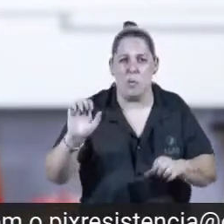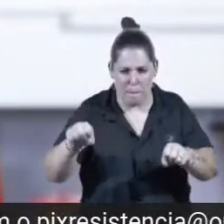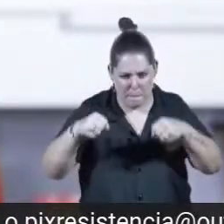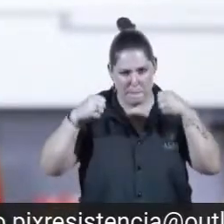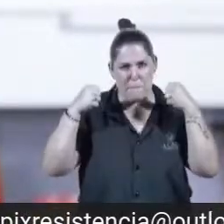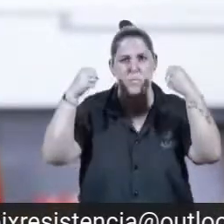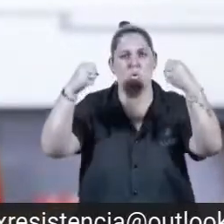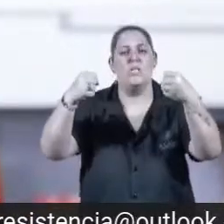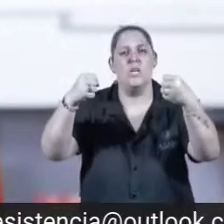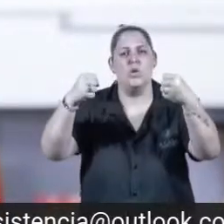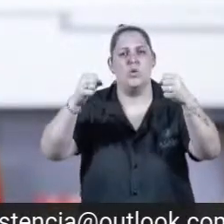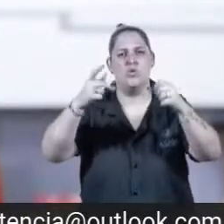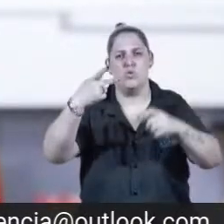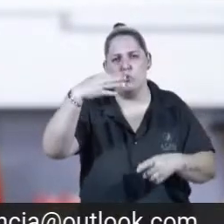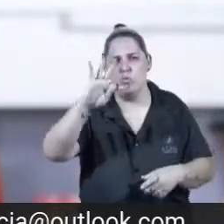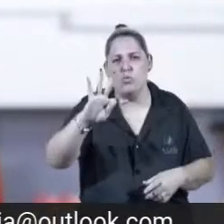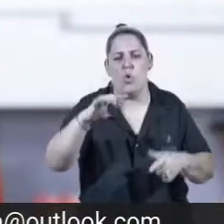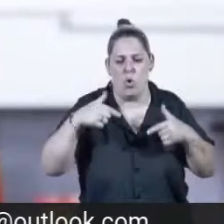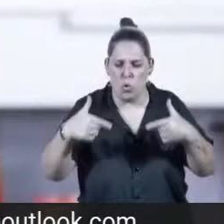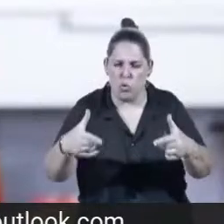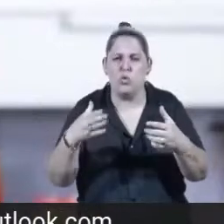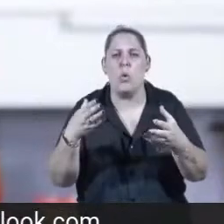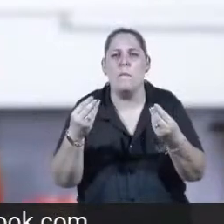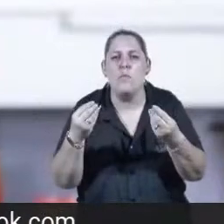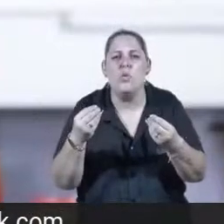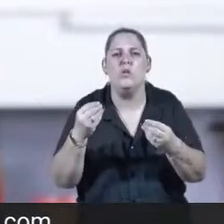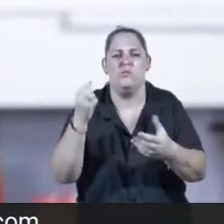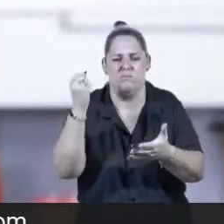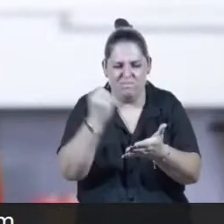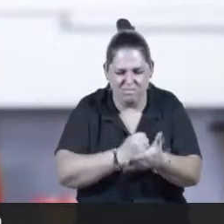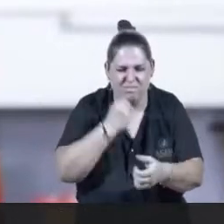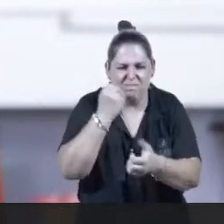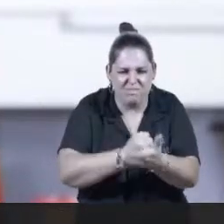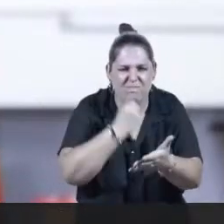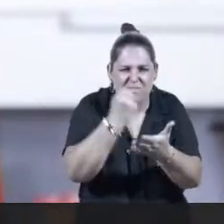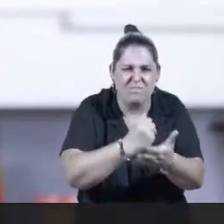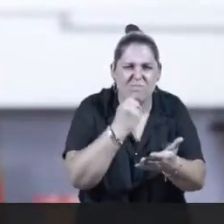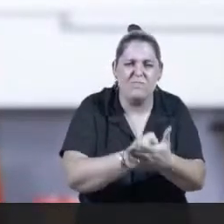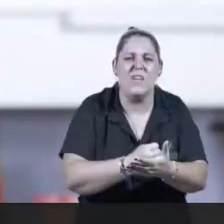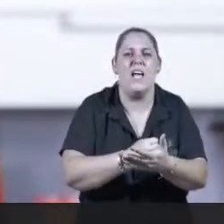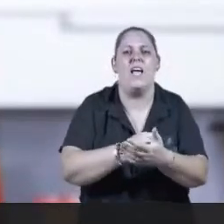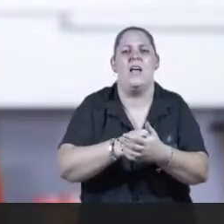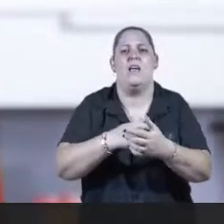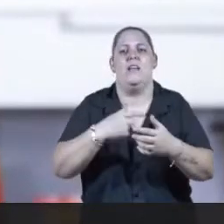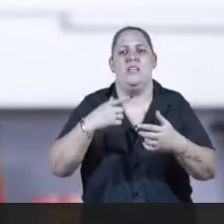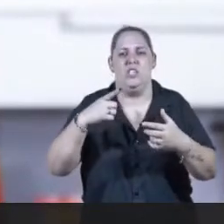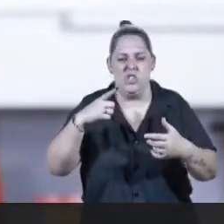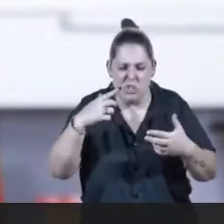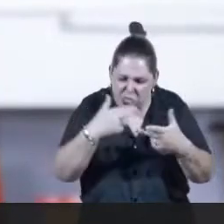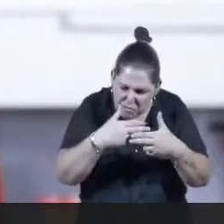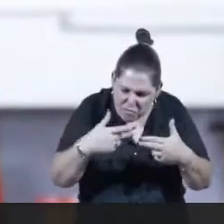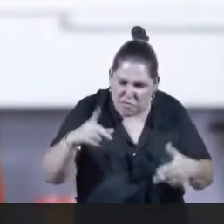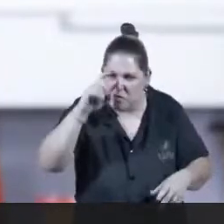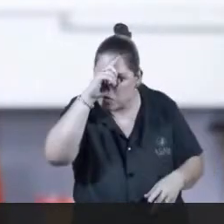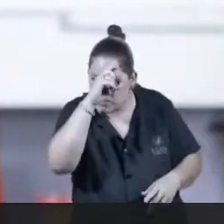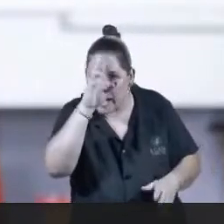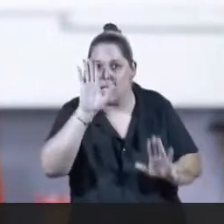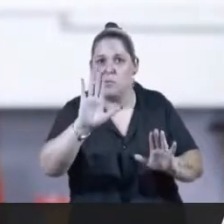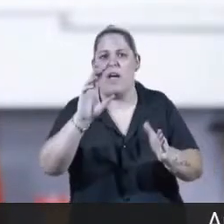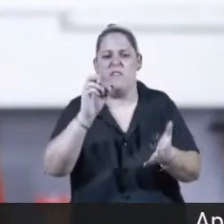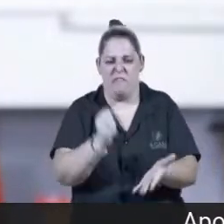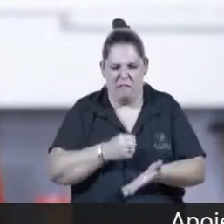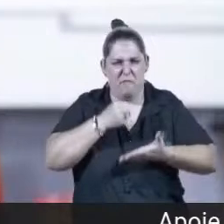partido que lutou muito, que enfrentou muitas adversidades, ainda enfrenta, mas que sempre foi firme,